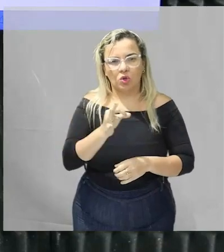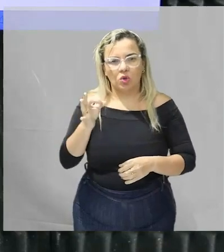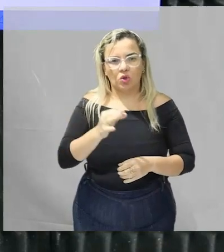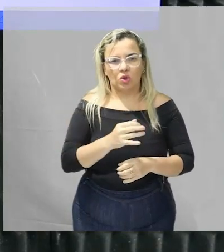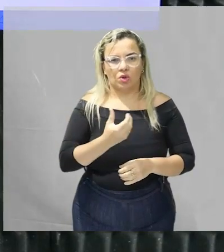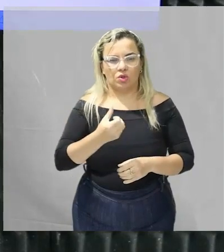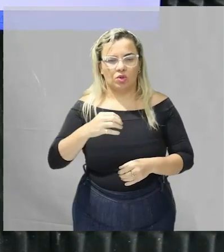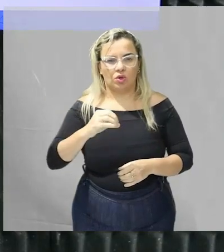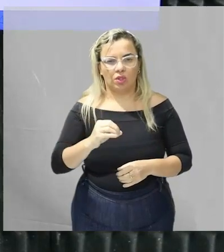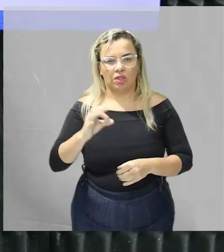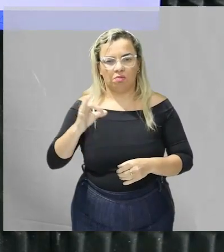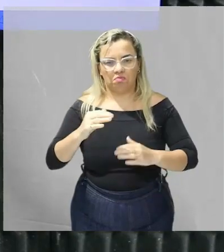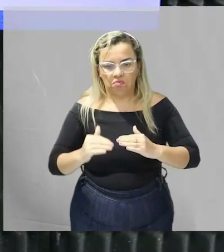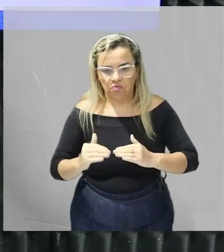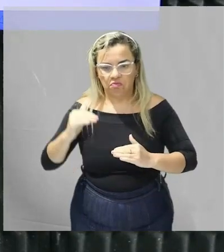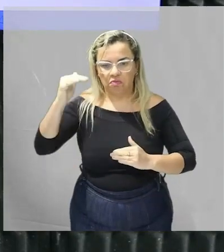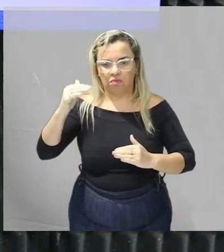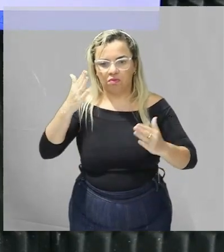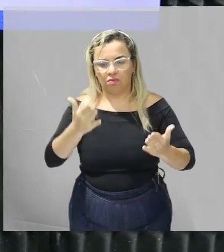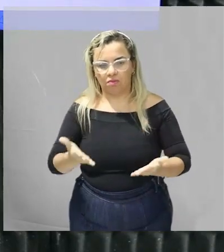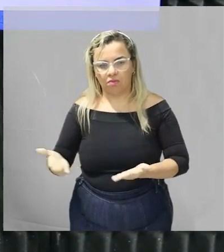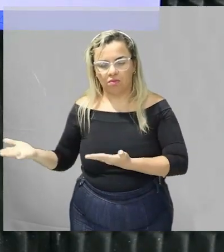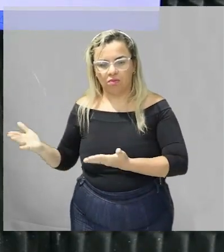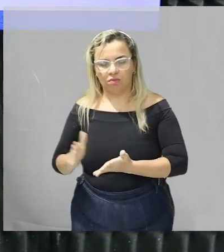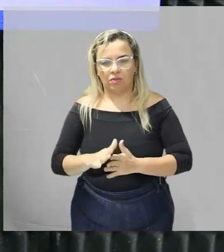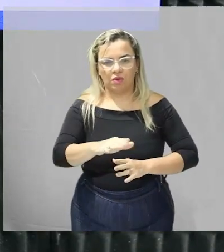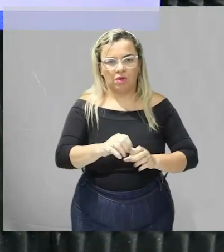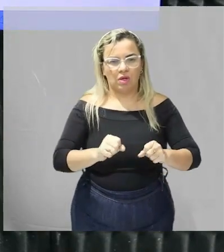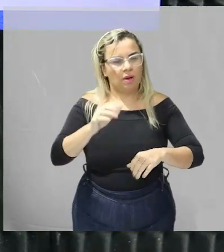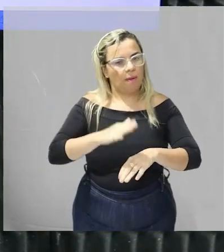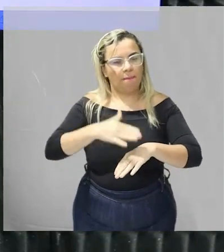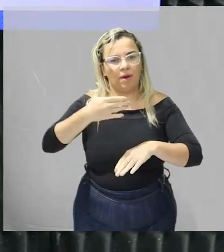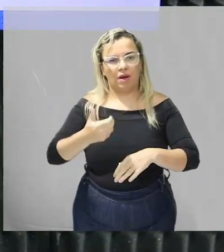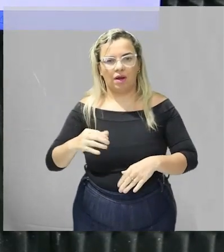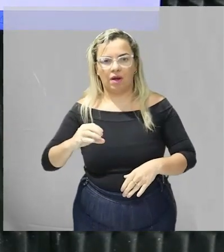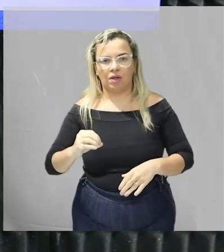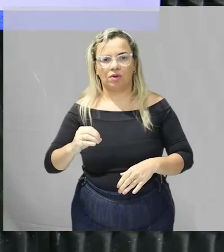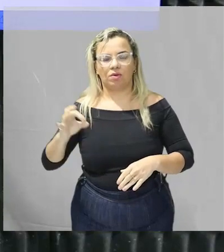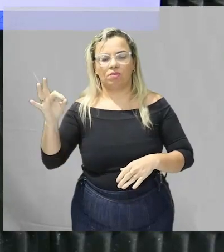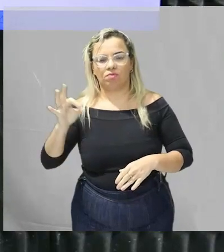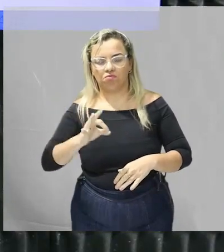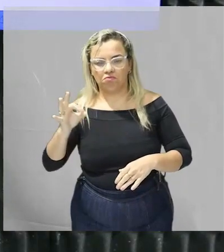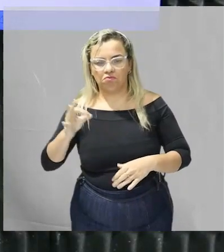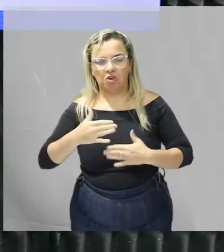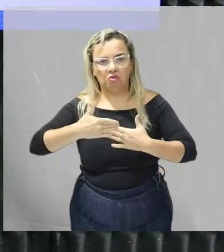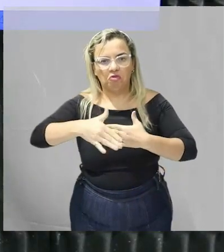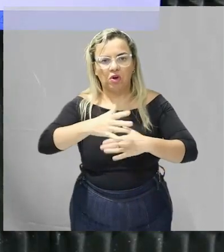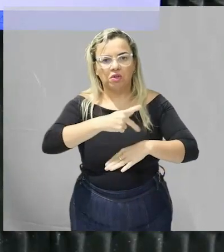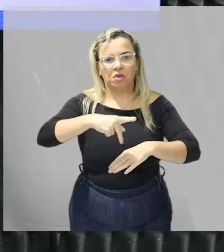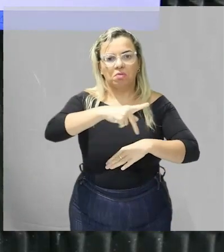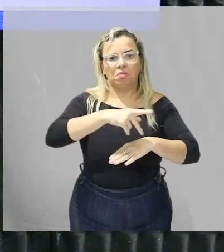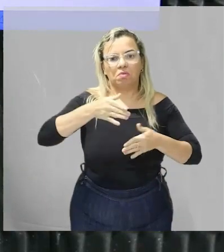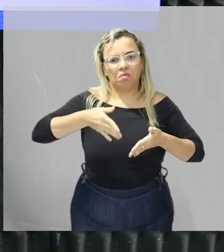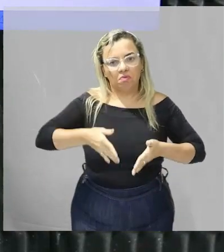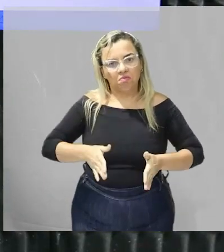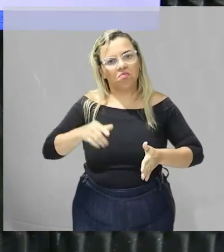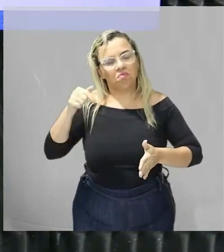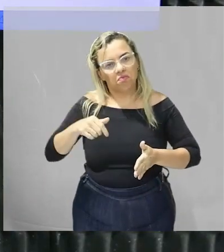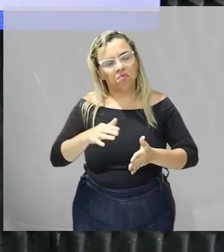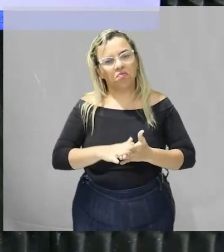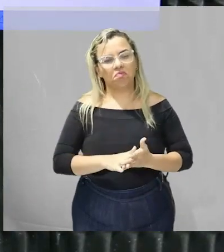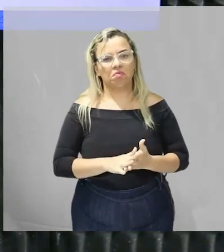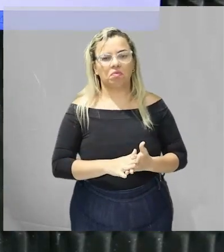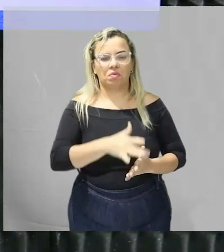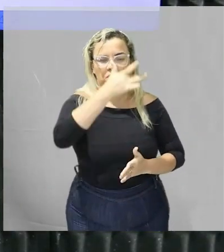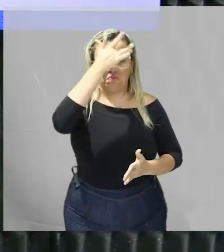aí, galera, os formados, mais de 80% trabalham fora do seu país de origem. Ou seja, pessoas qualificadas.